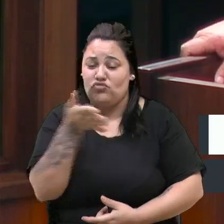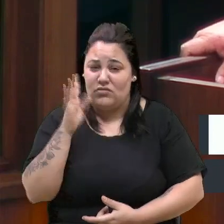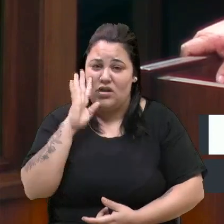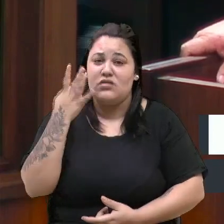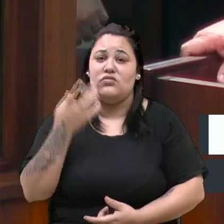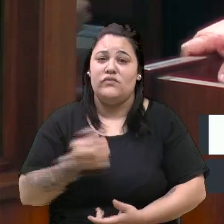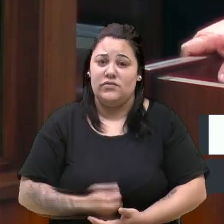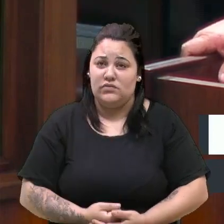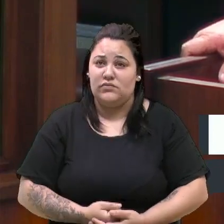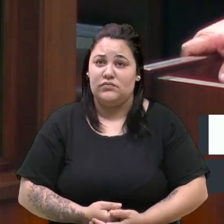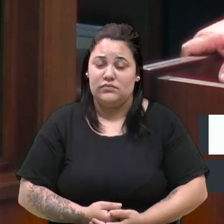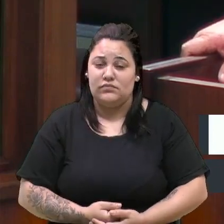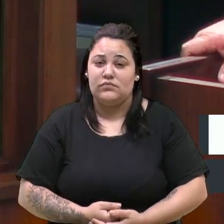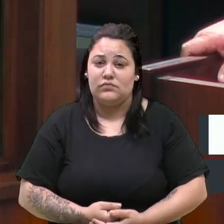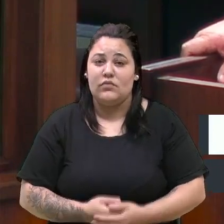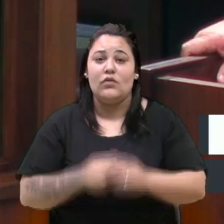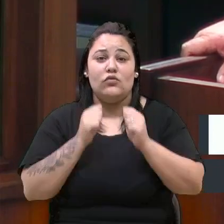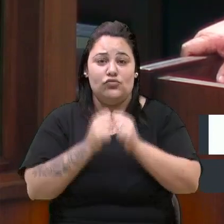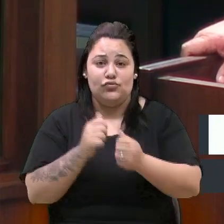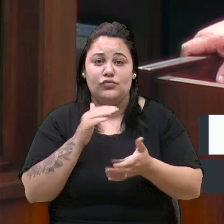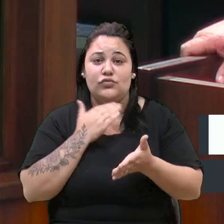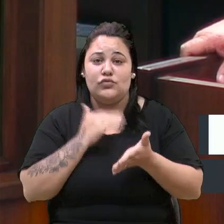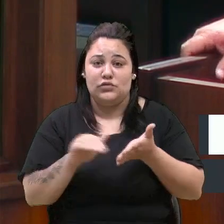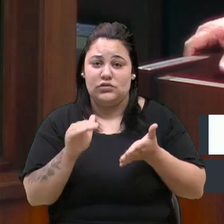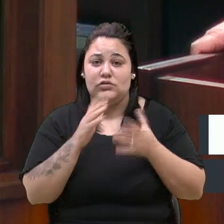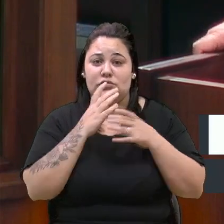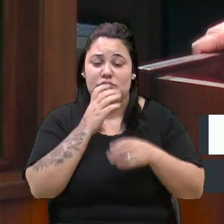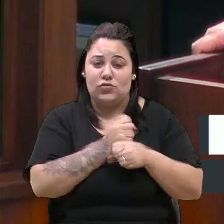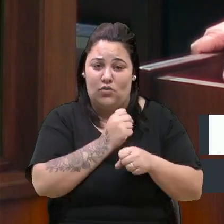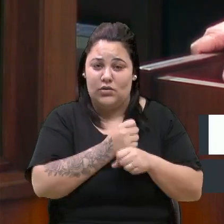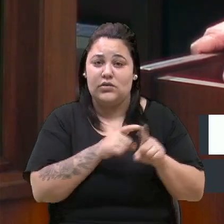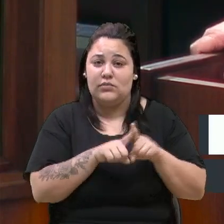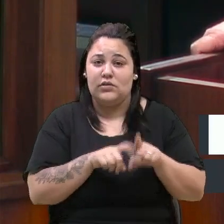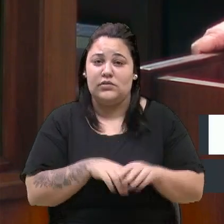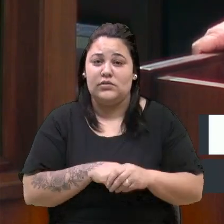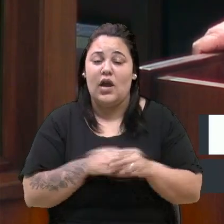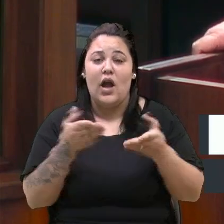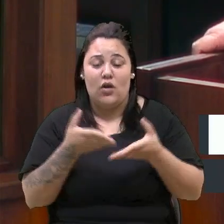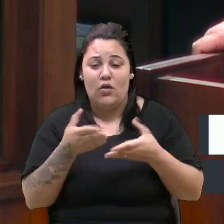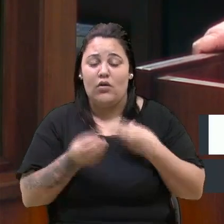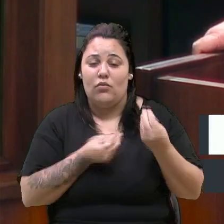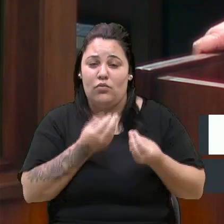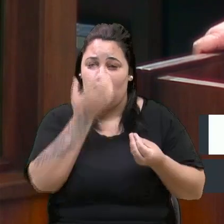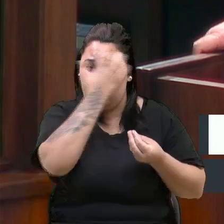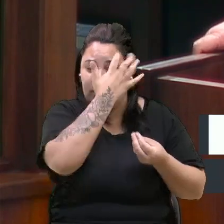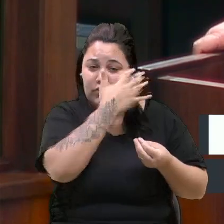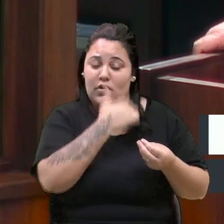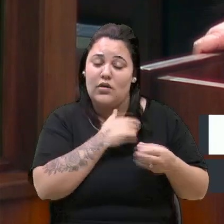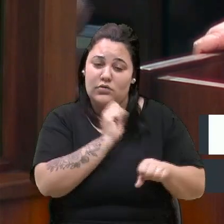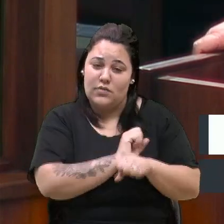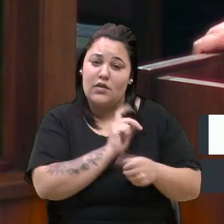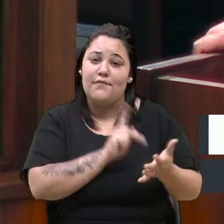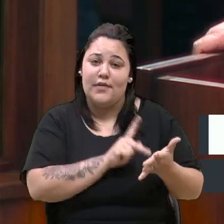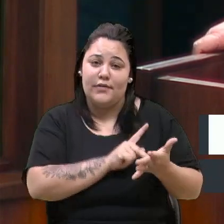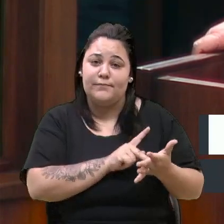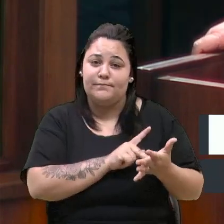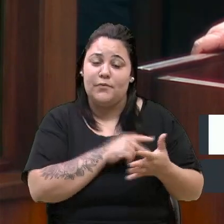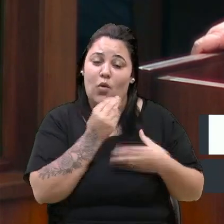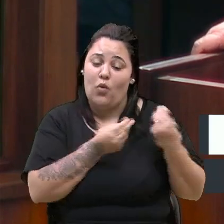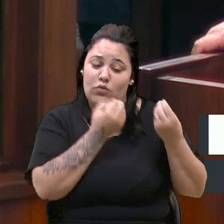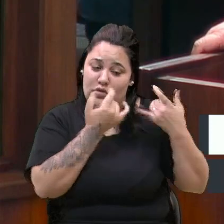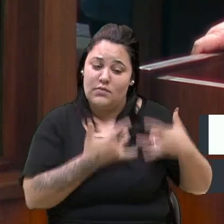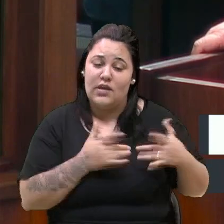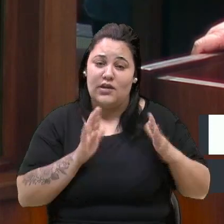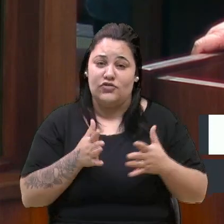quando secretário de Obras, né? Então agora, quando o prefeito... Espero que possa, como disse poucos dias